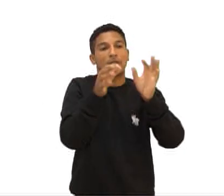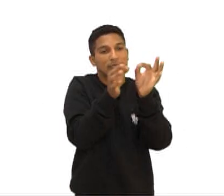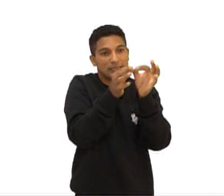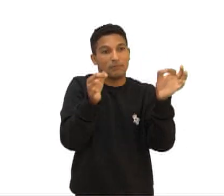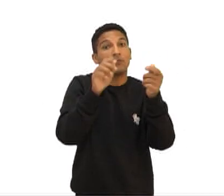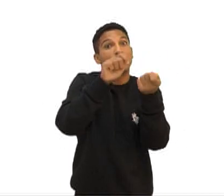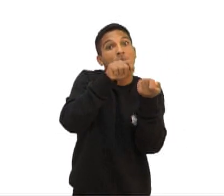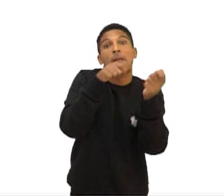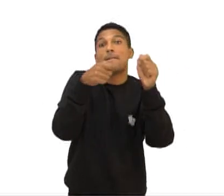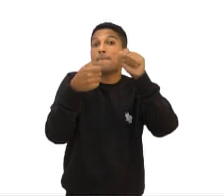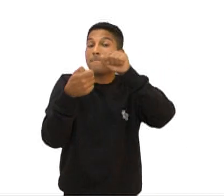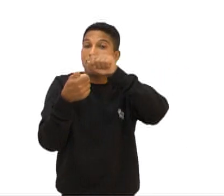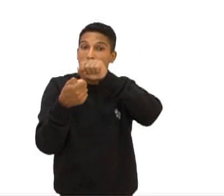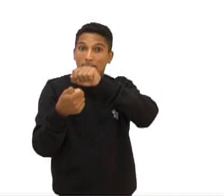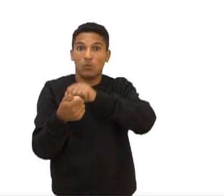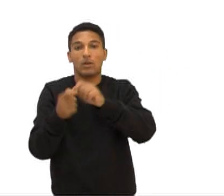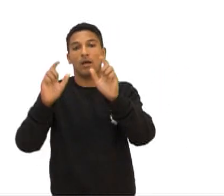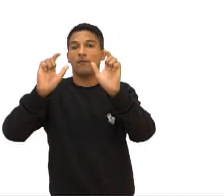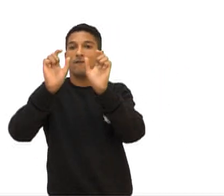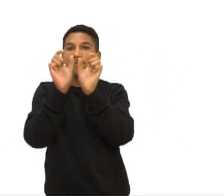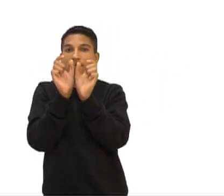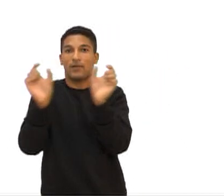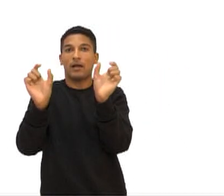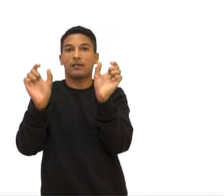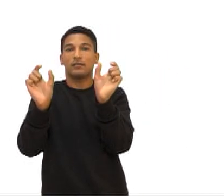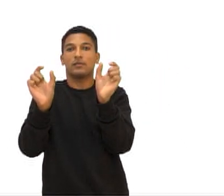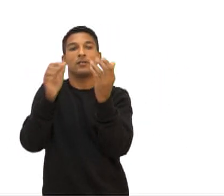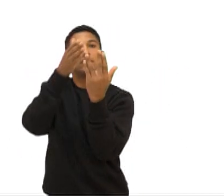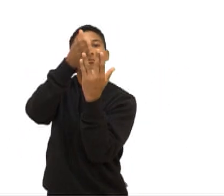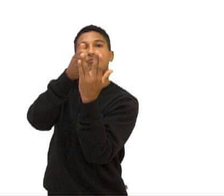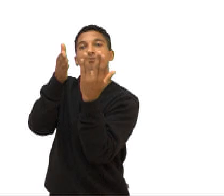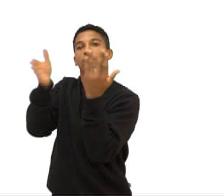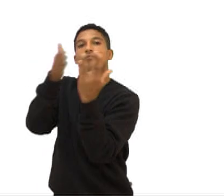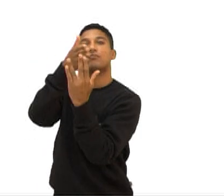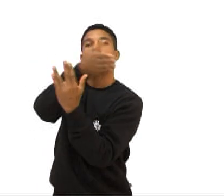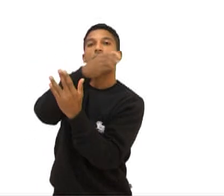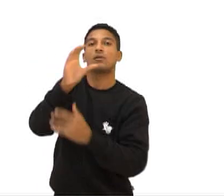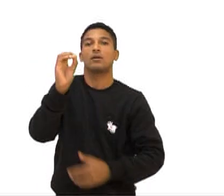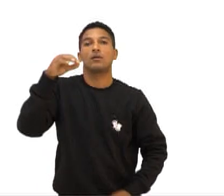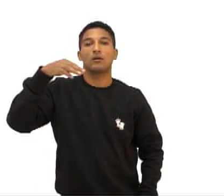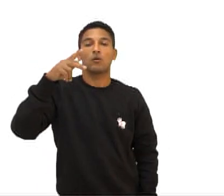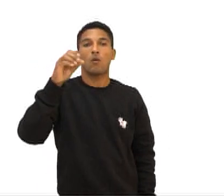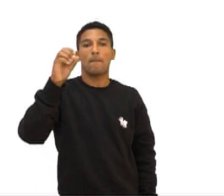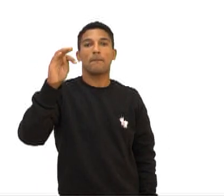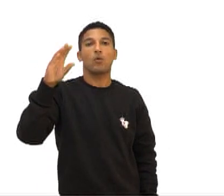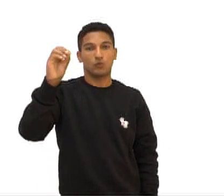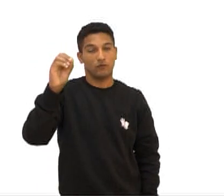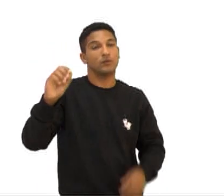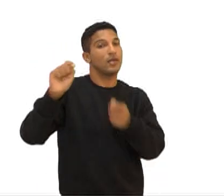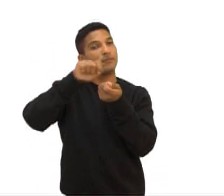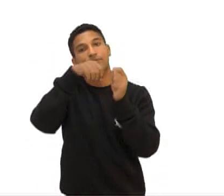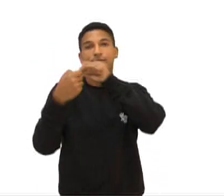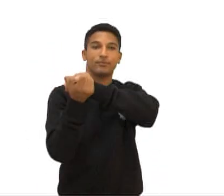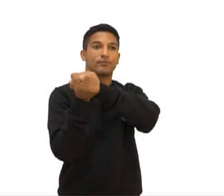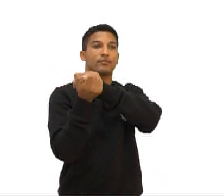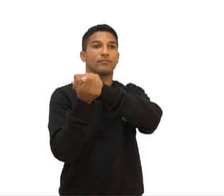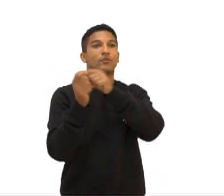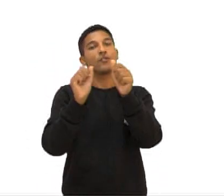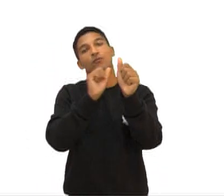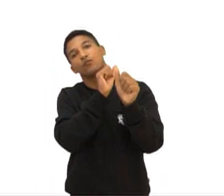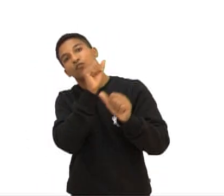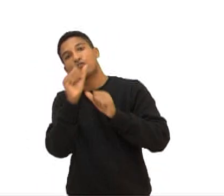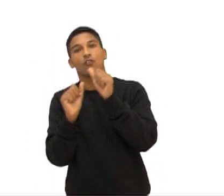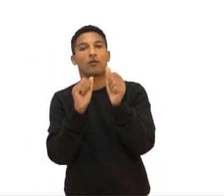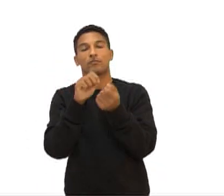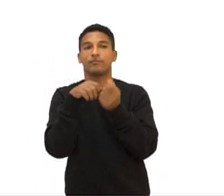Em composto, conforme o modelo. Espero o seu telefonema. Espero que você me